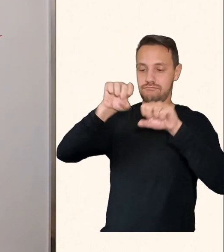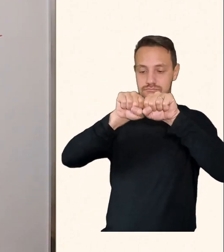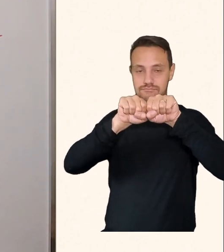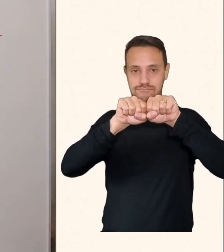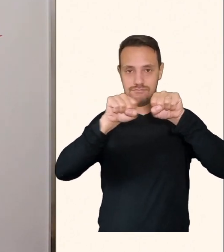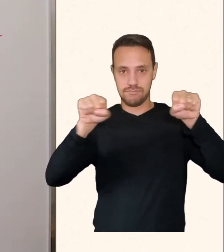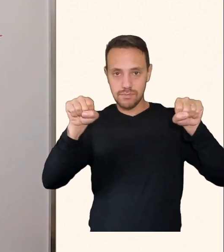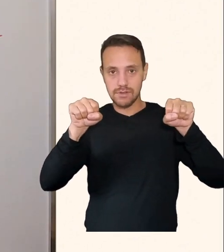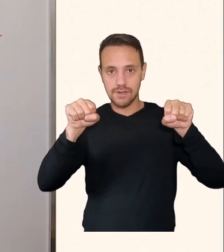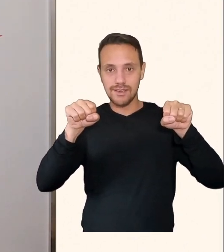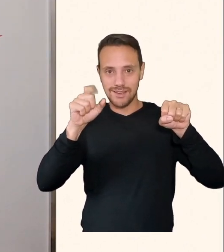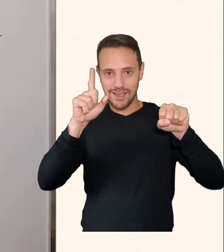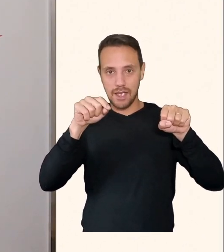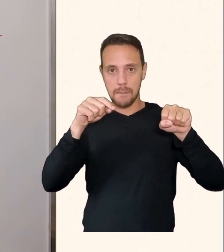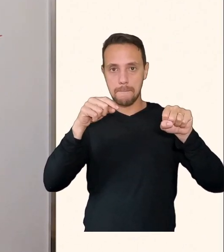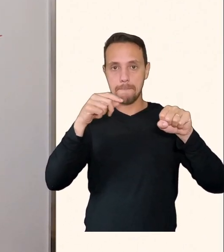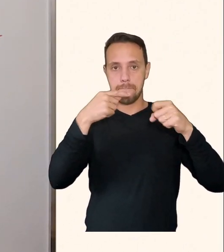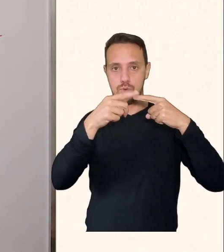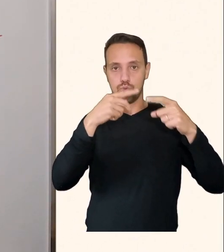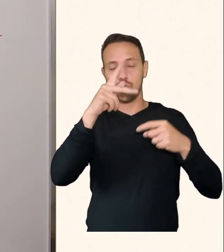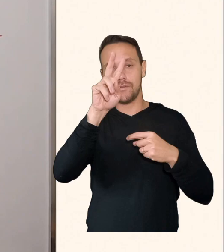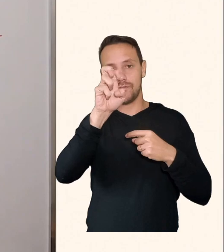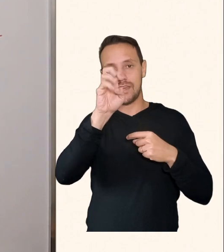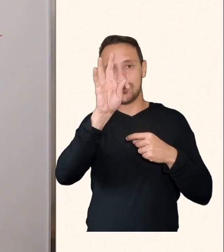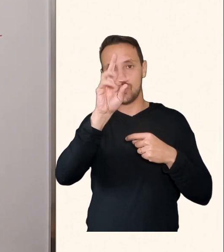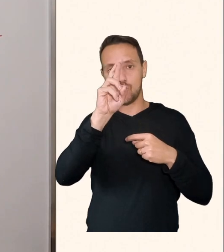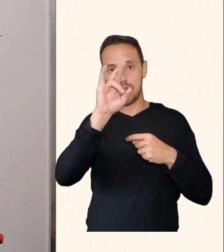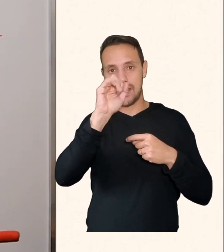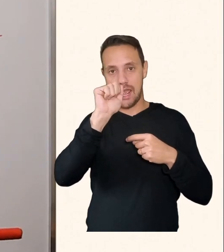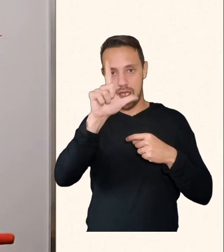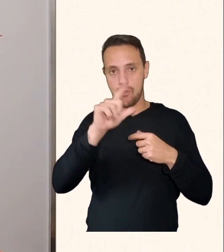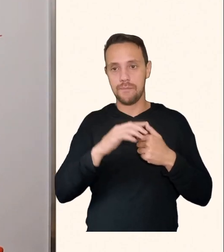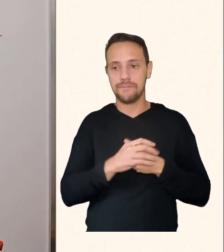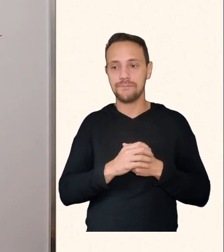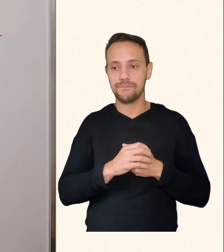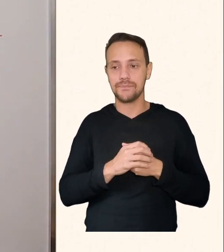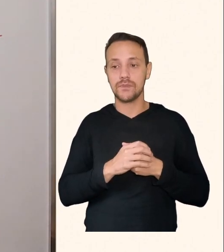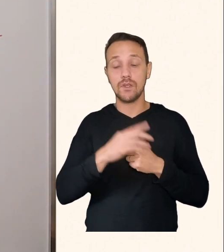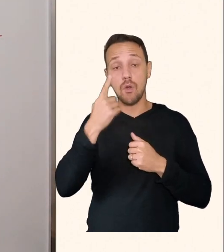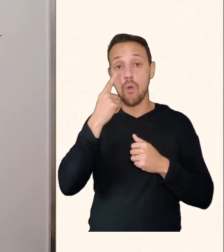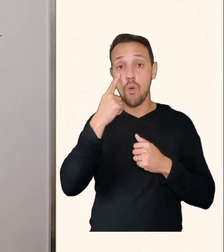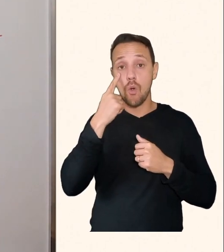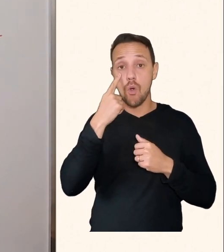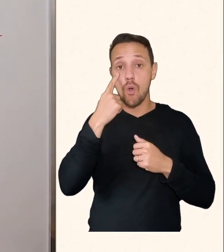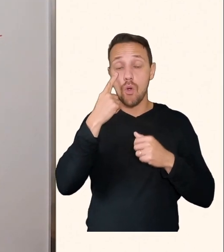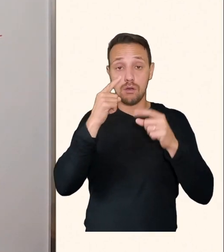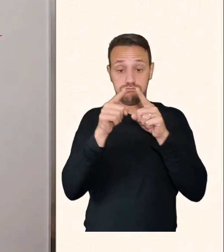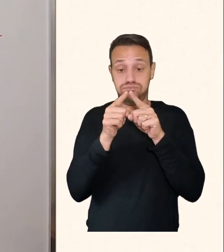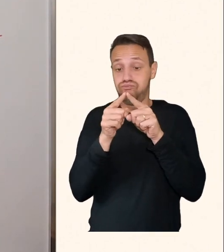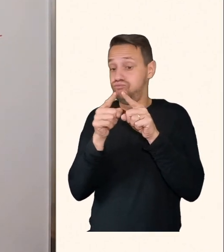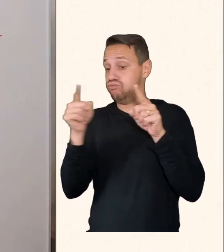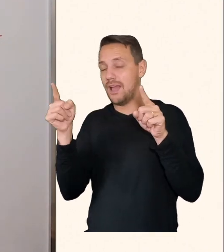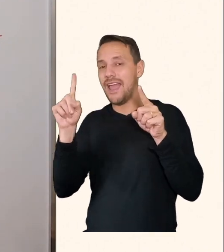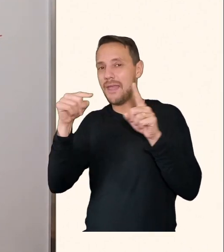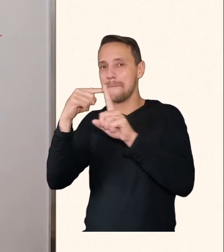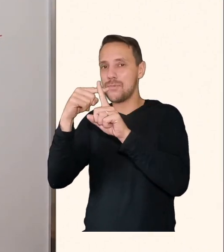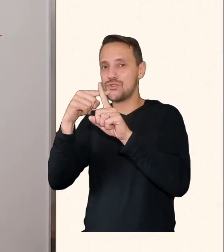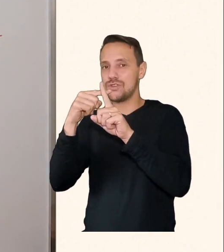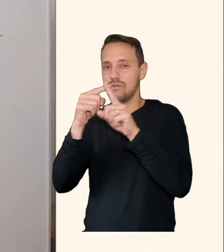o positivo, o curtinho é o negativo, beleza? O preto é o J, o eixo